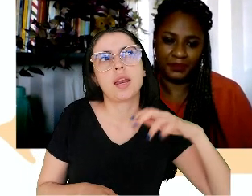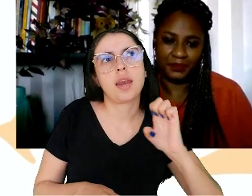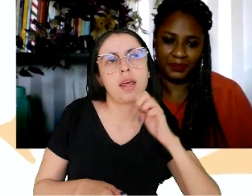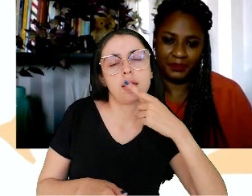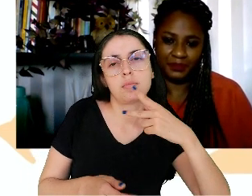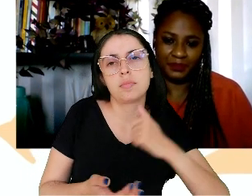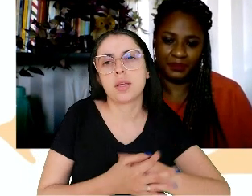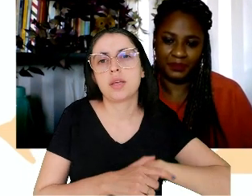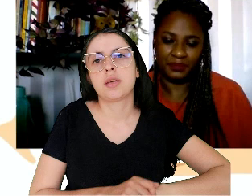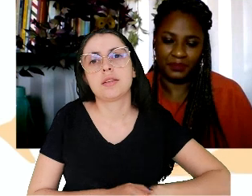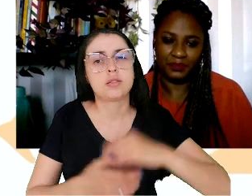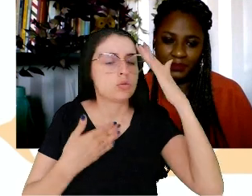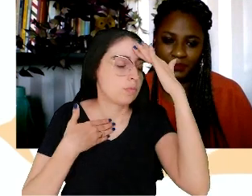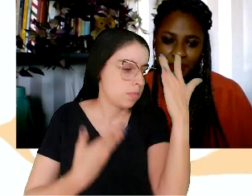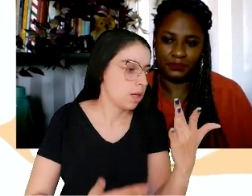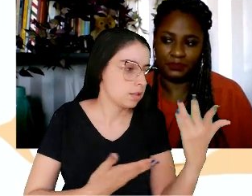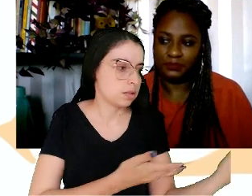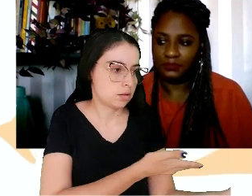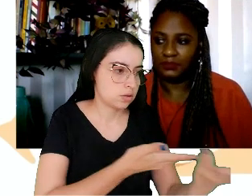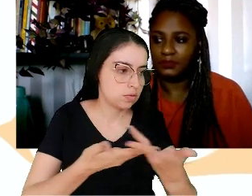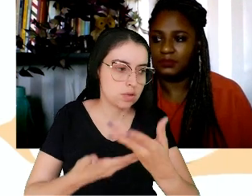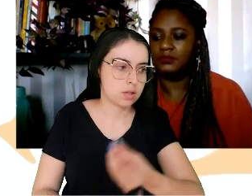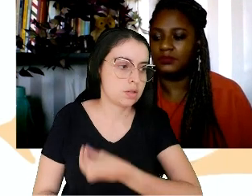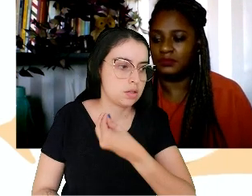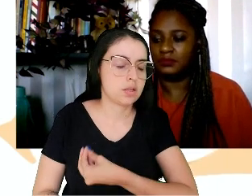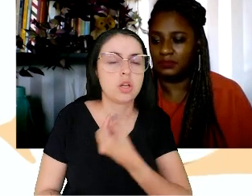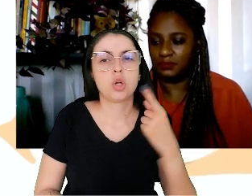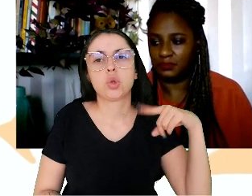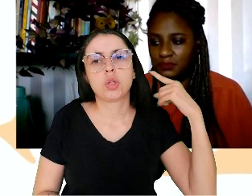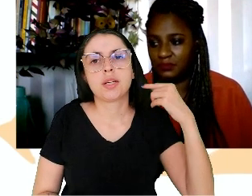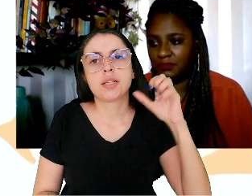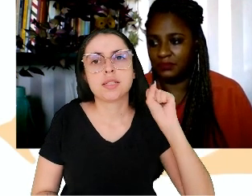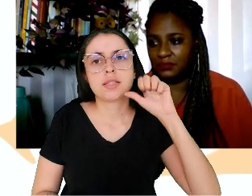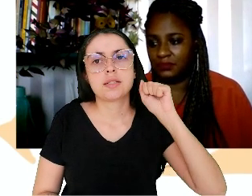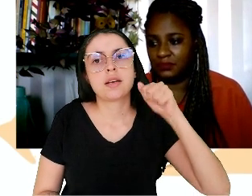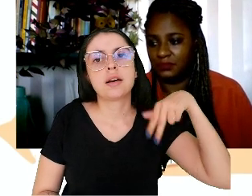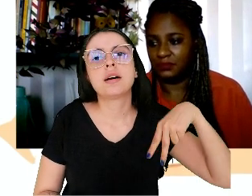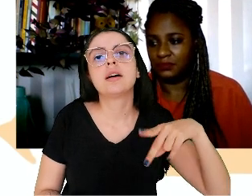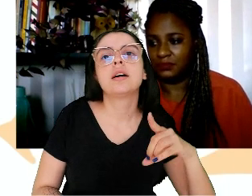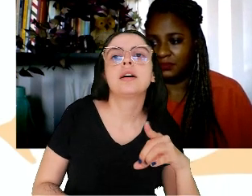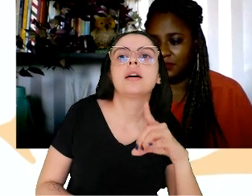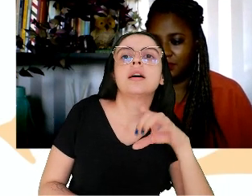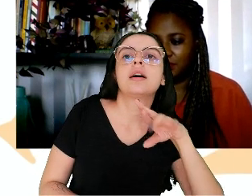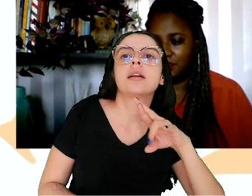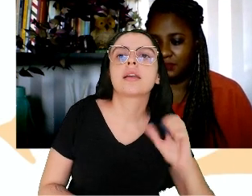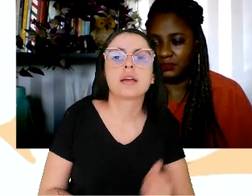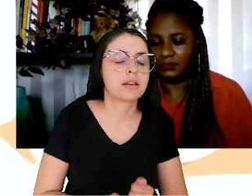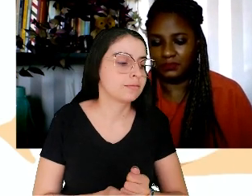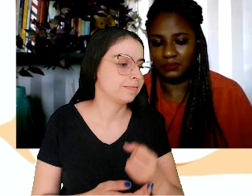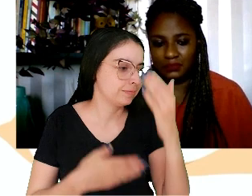Agradecendo a sua importantíssima participação, doutora Sandra, passo a palavra.